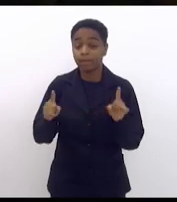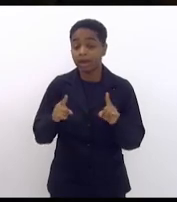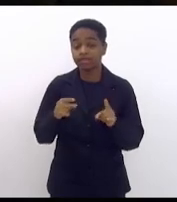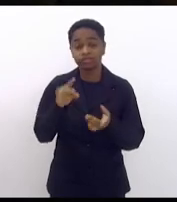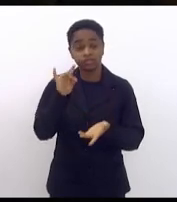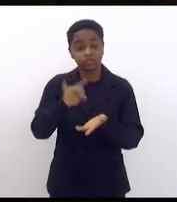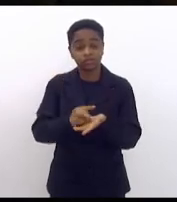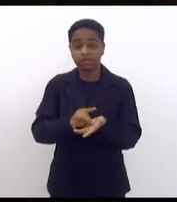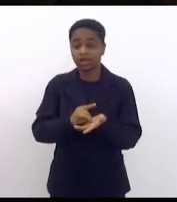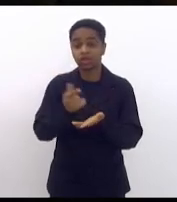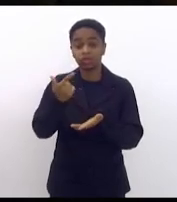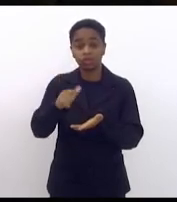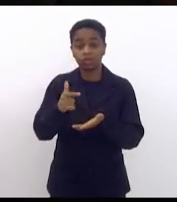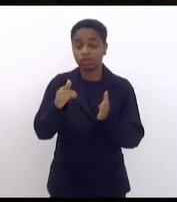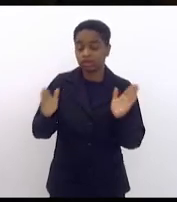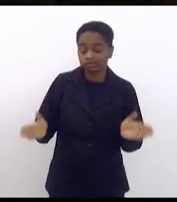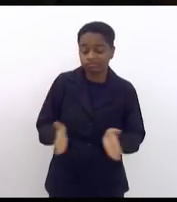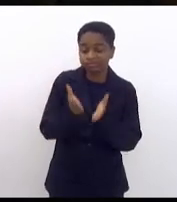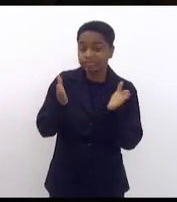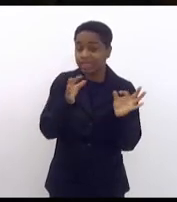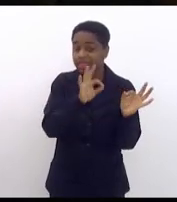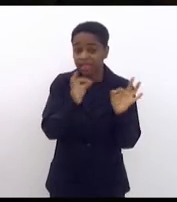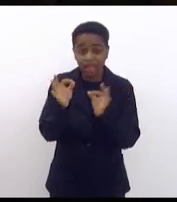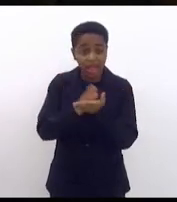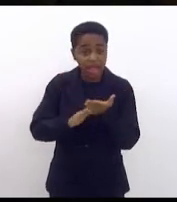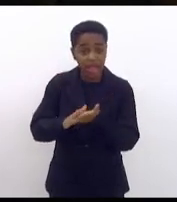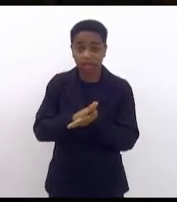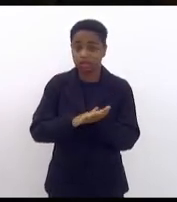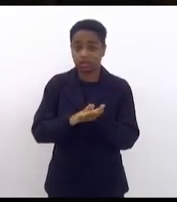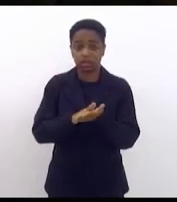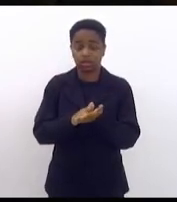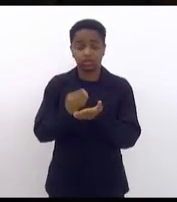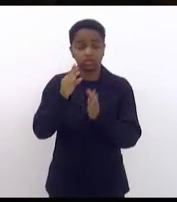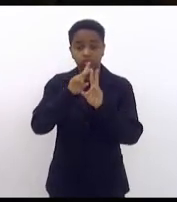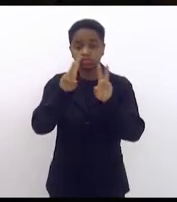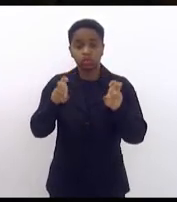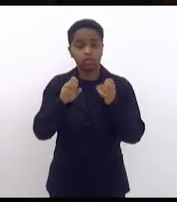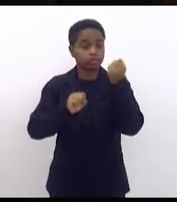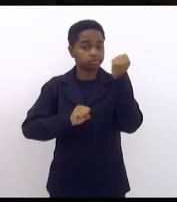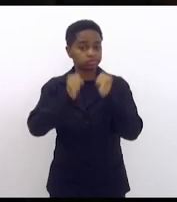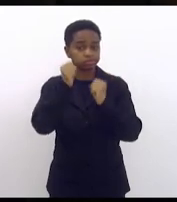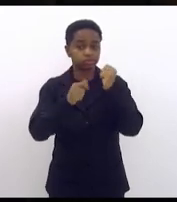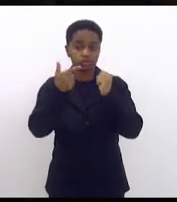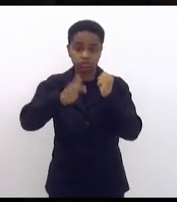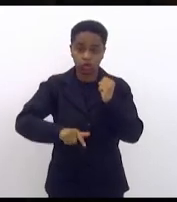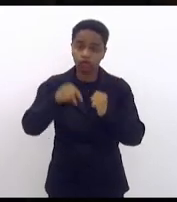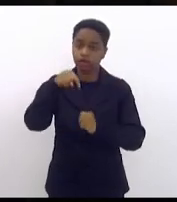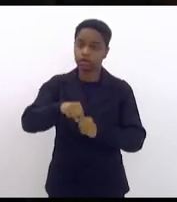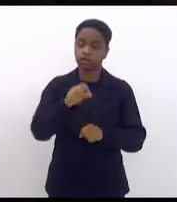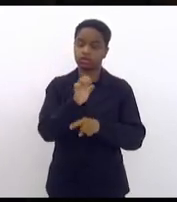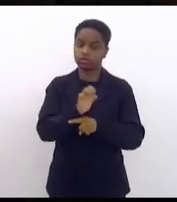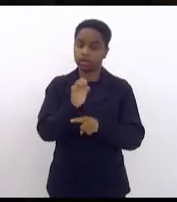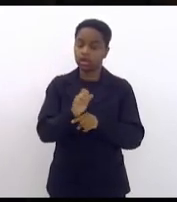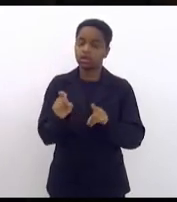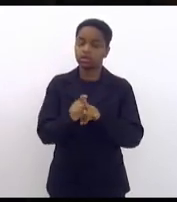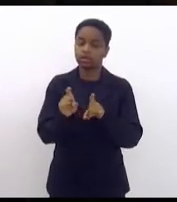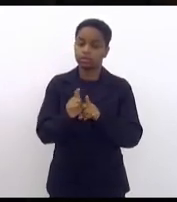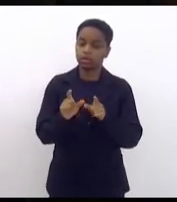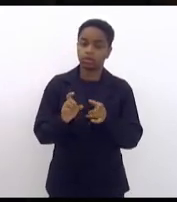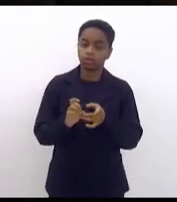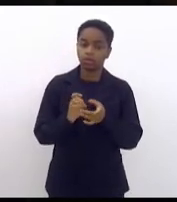introjetaram nenhum impulso do ponto de vista da reindustrialização do Estado, da reativação da